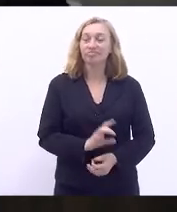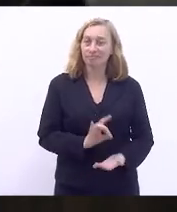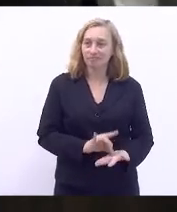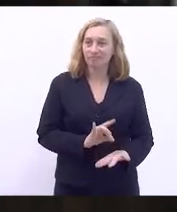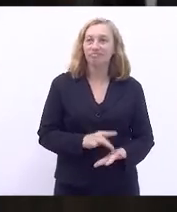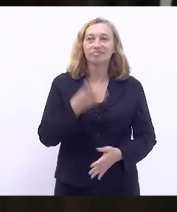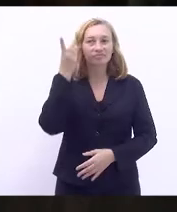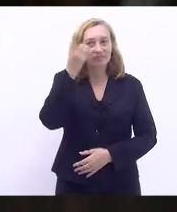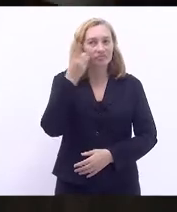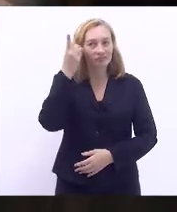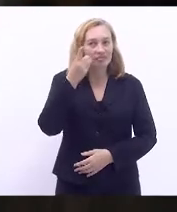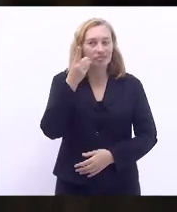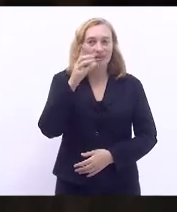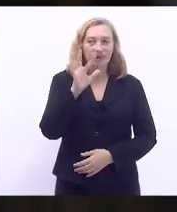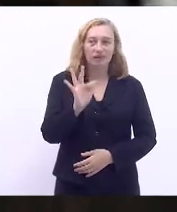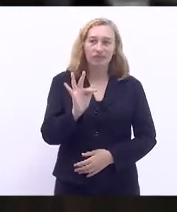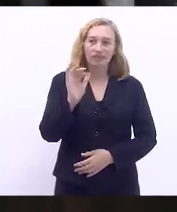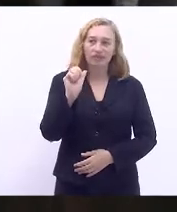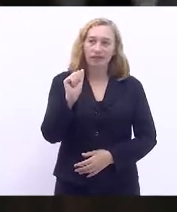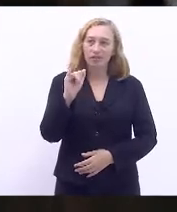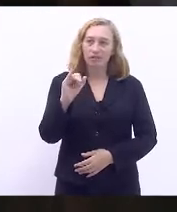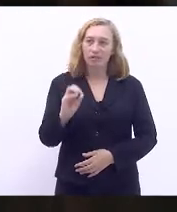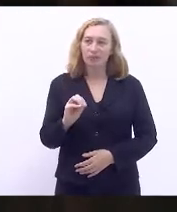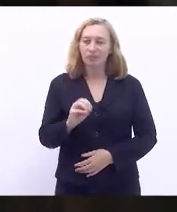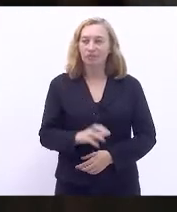Verdade. Deputado Fábio Silva.